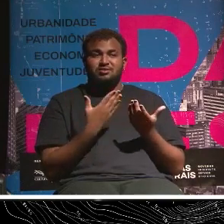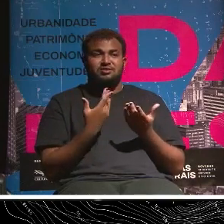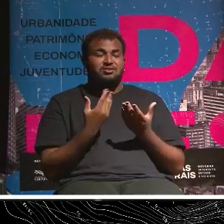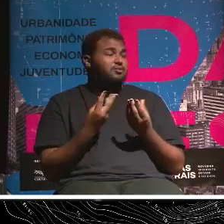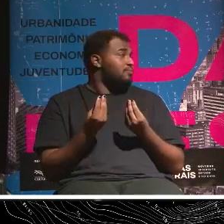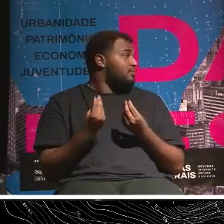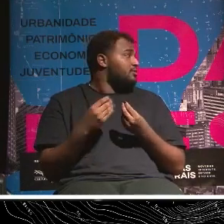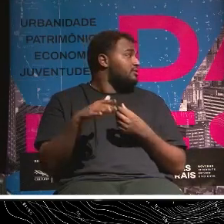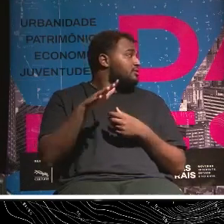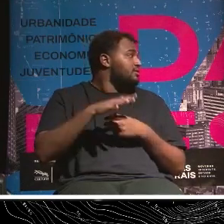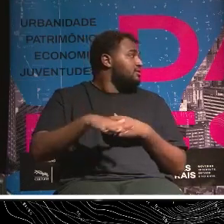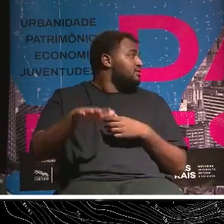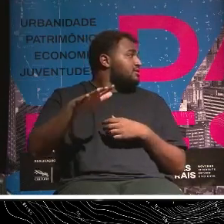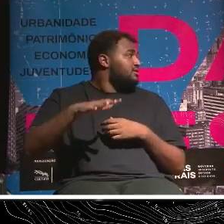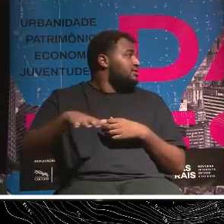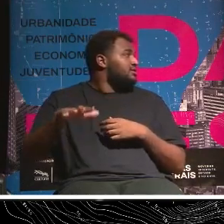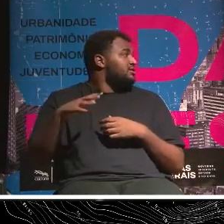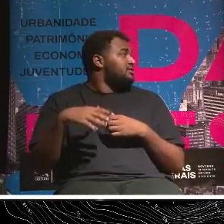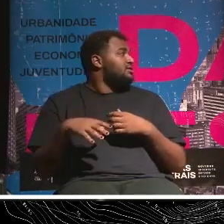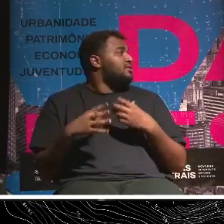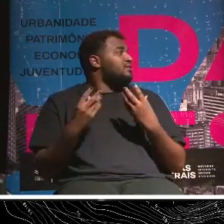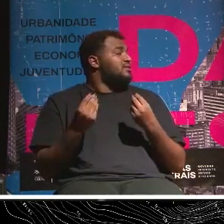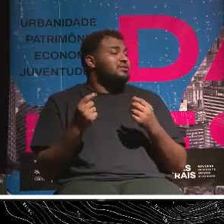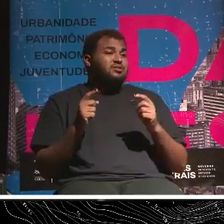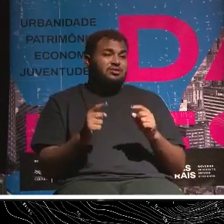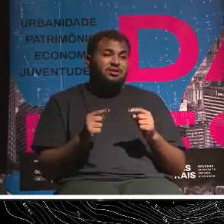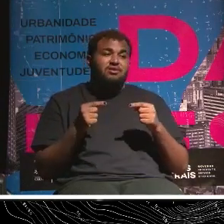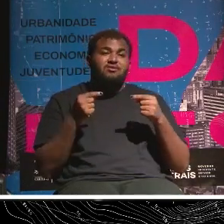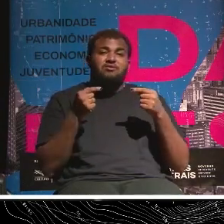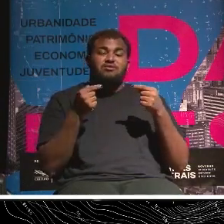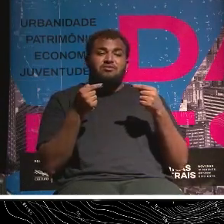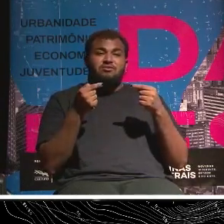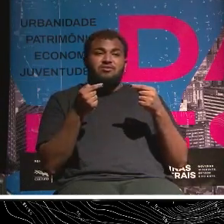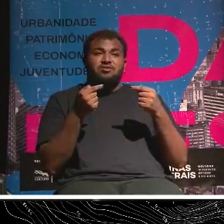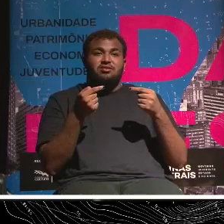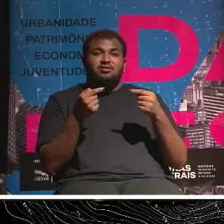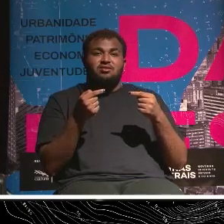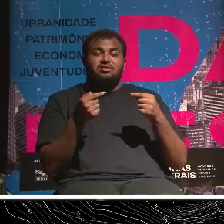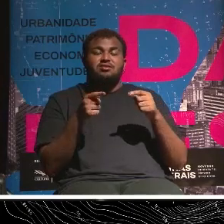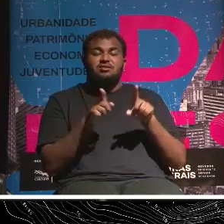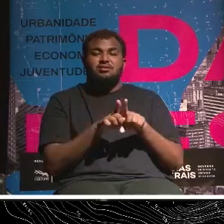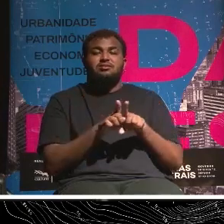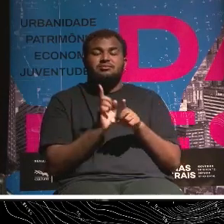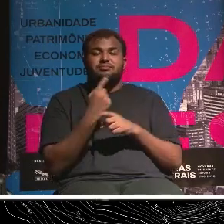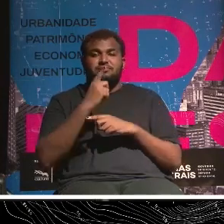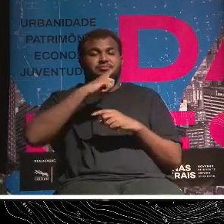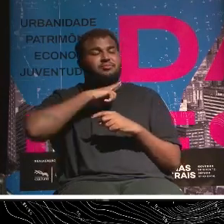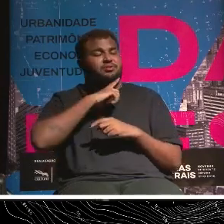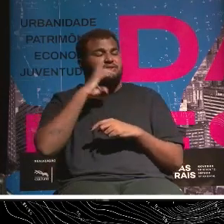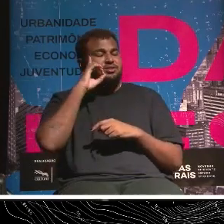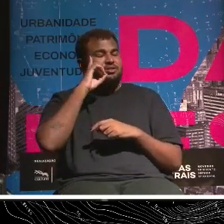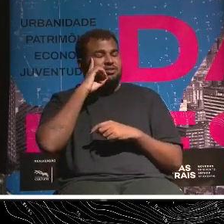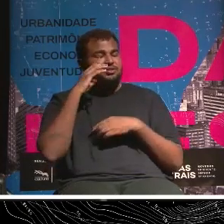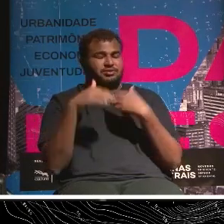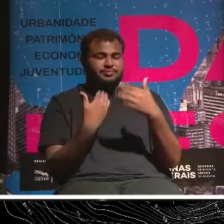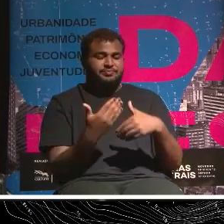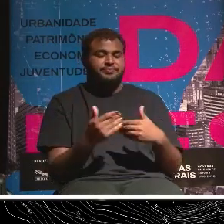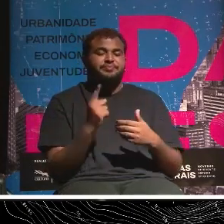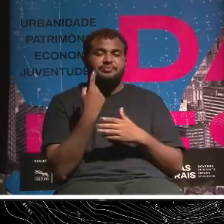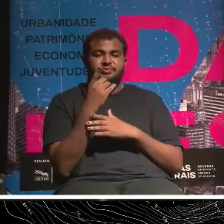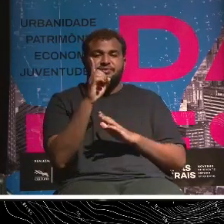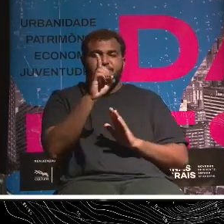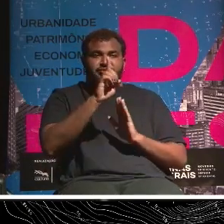outros espaços de oportunidade frente a alguns enfrentamentos que a gente tem que ter no dia a dia, inclusive no nosso